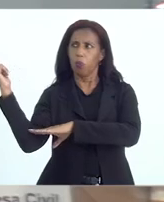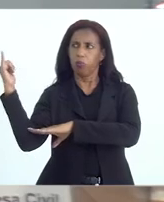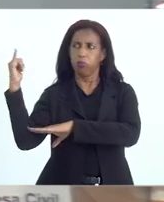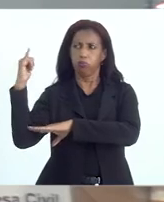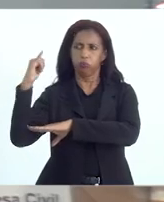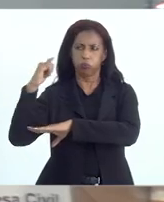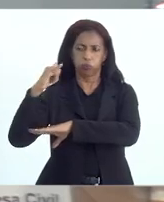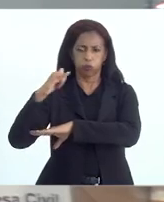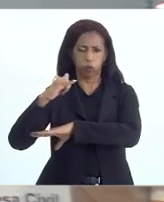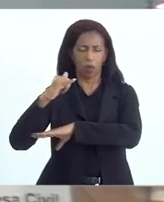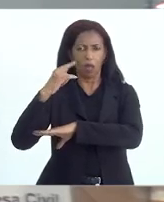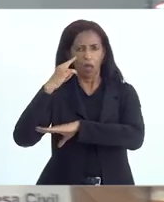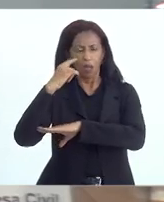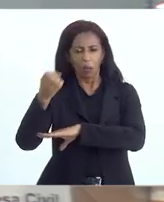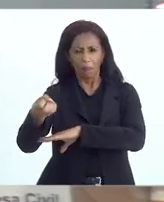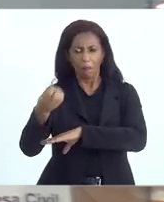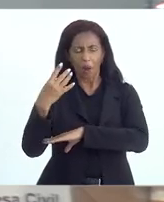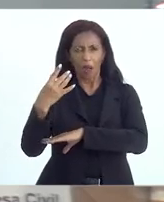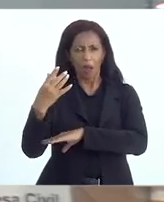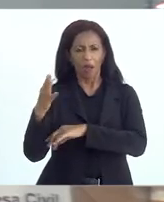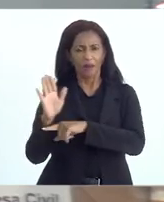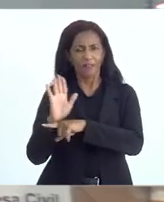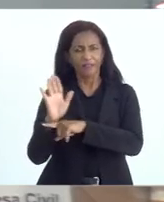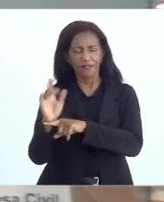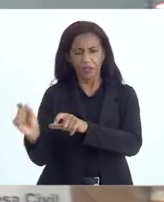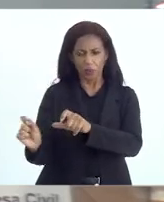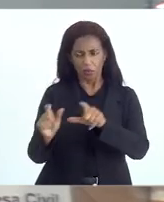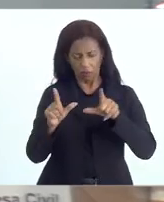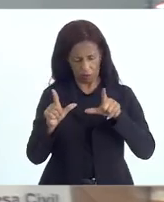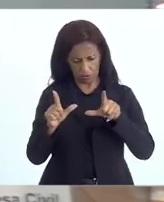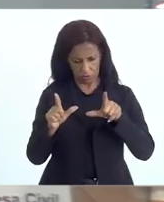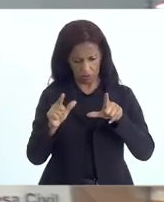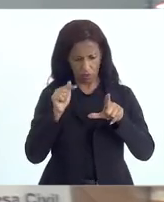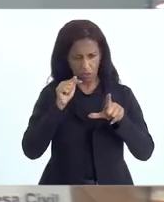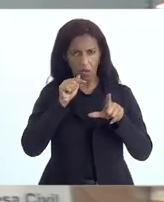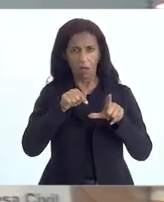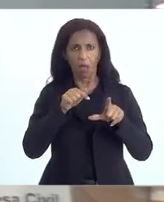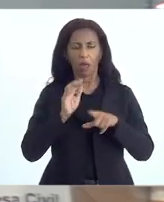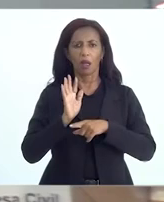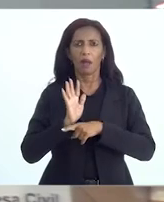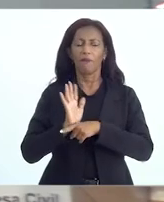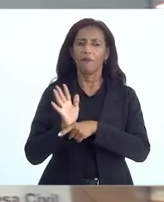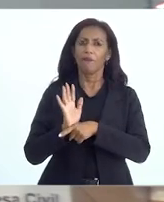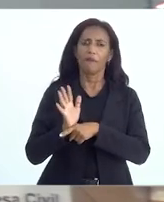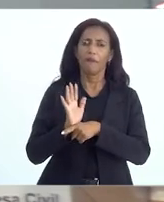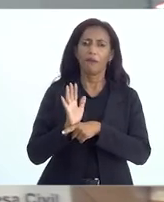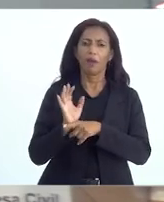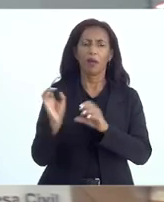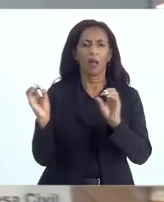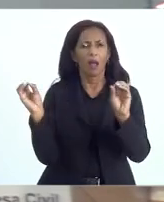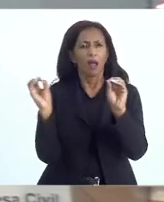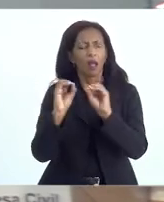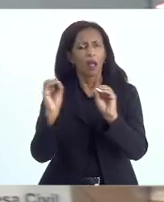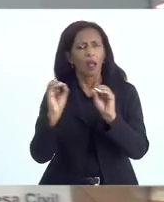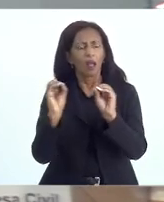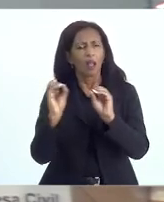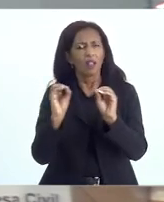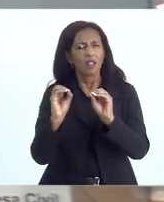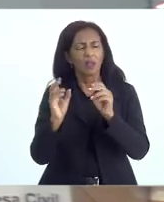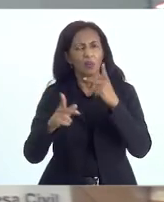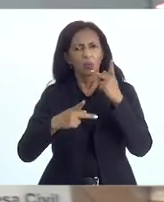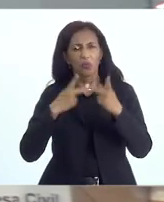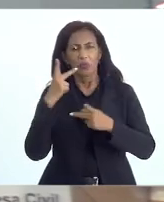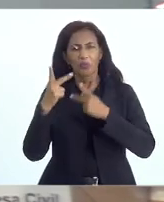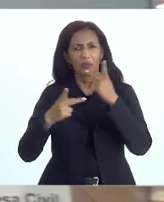eu recebi um vídeo e desse vídeo e nenhum comentário que